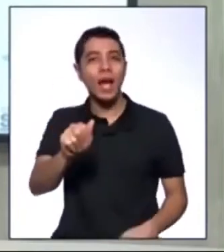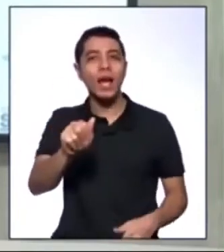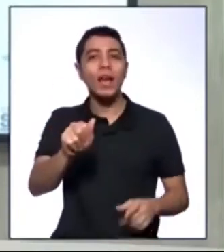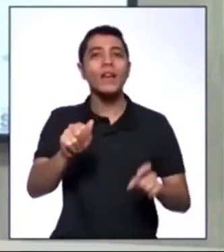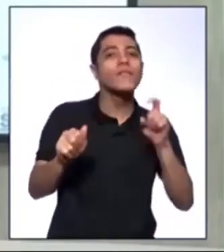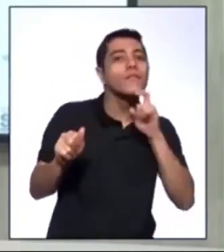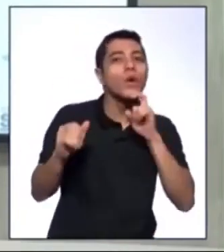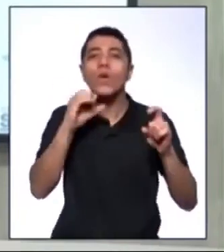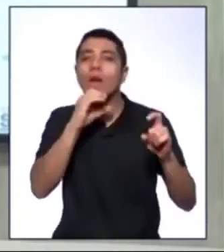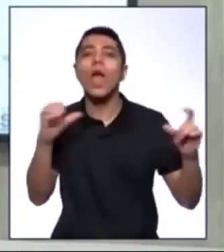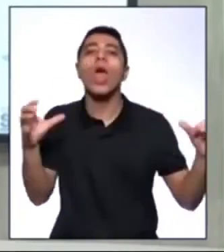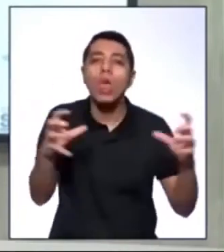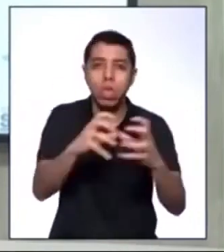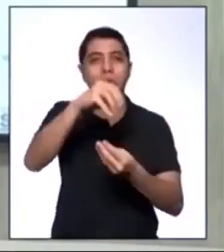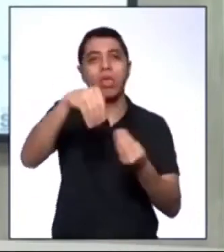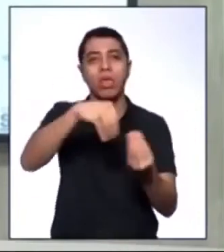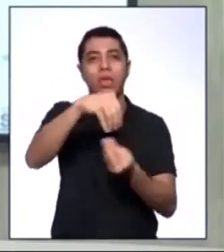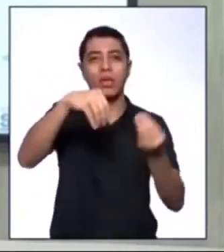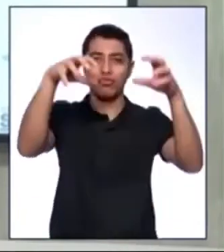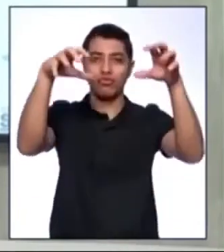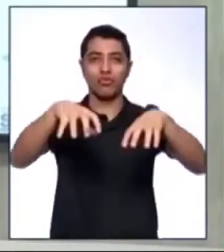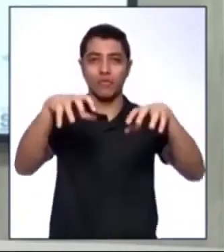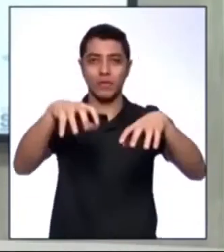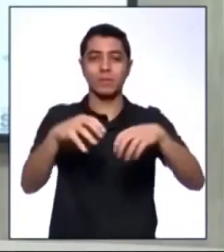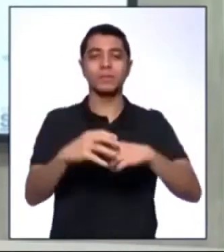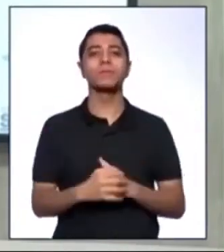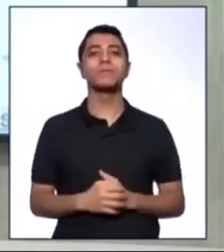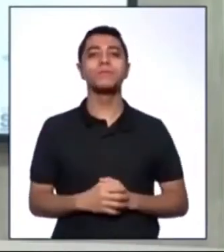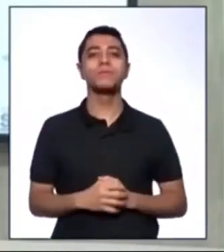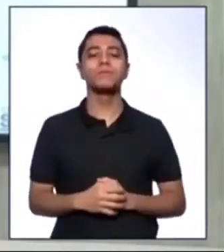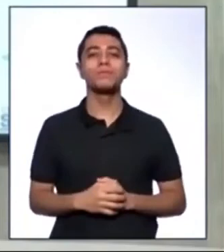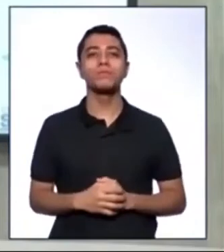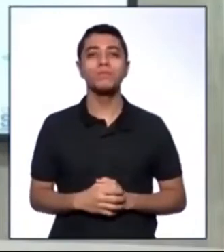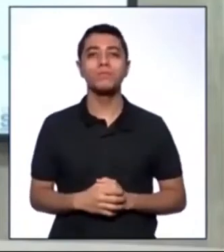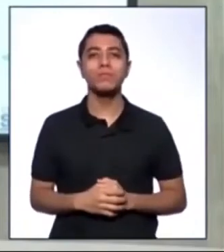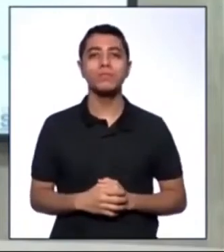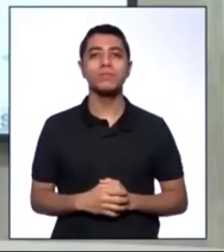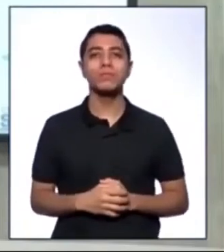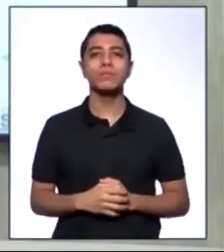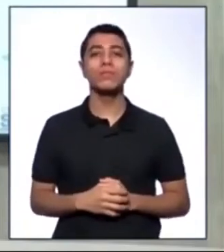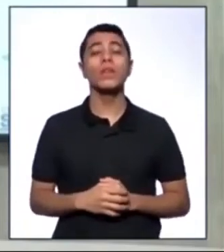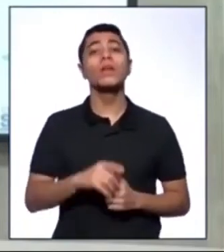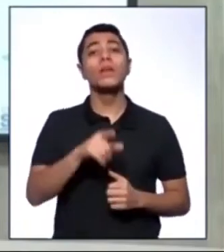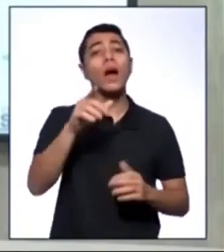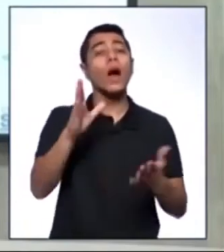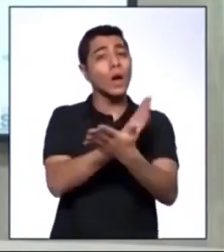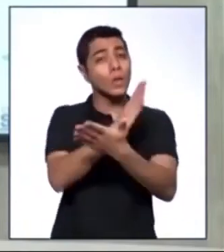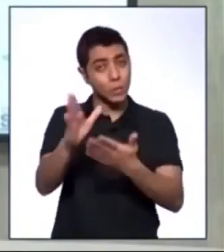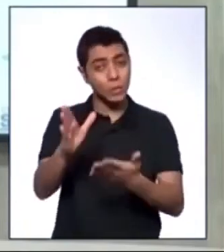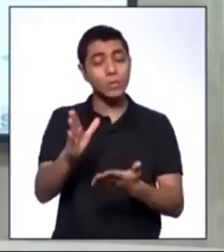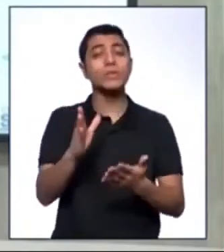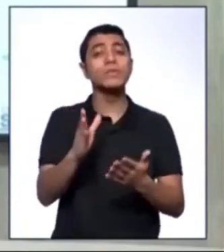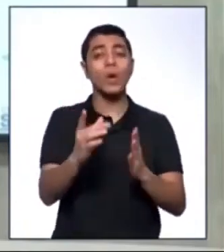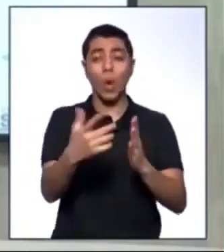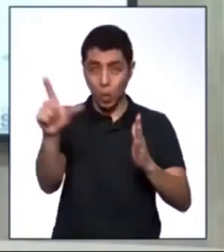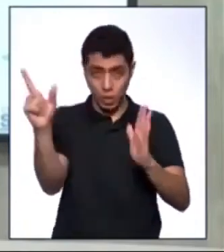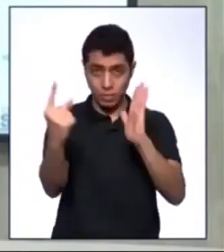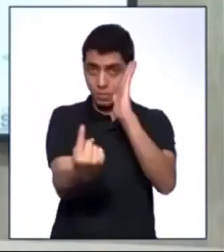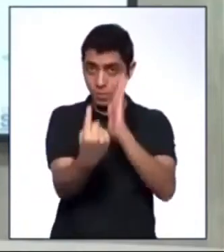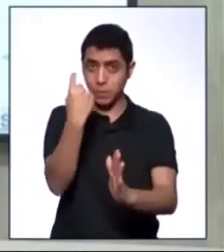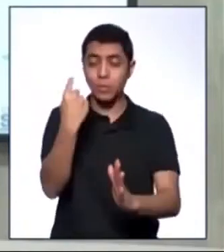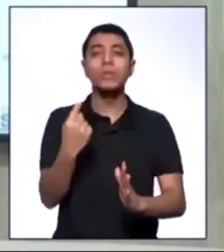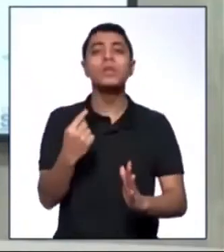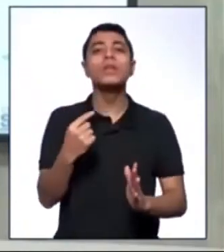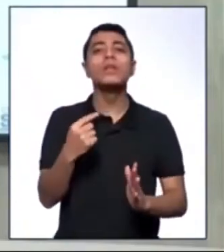Quanto mais perto do ar, mais úmido? Essa é uma lógica vinculada à maritimidade. Se a gente comparar, galera, quer ver? Vou mostrar um